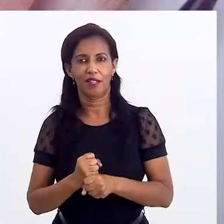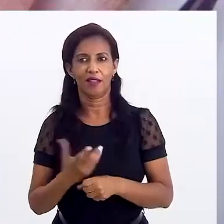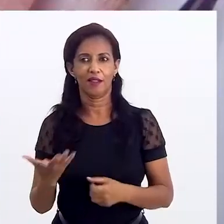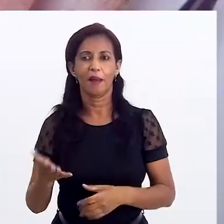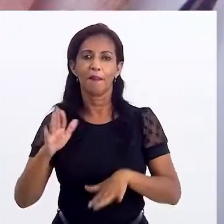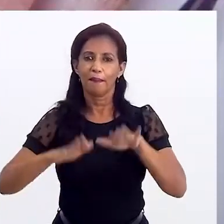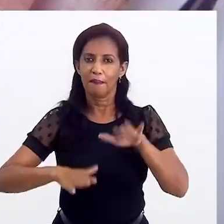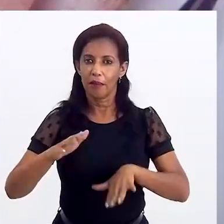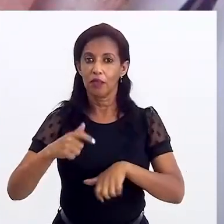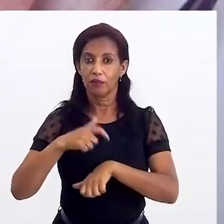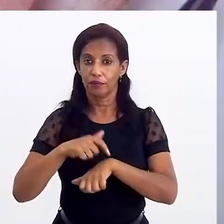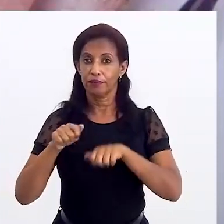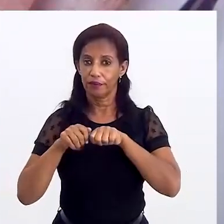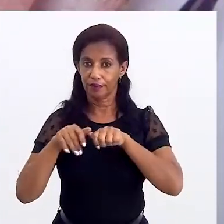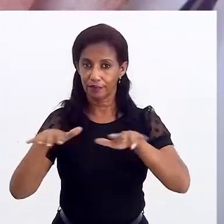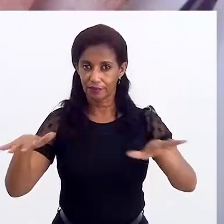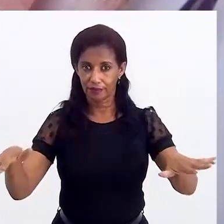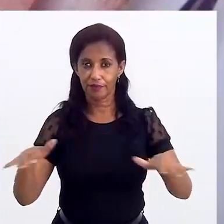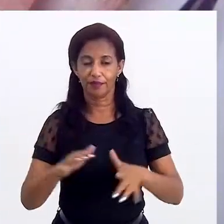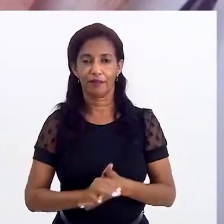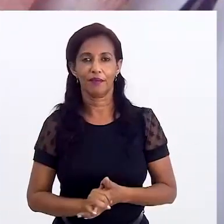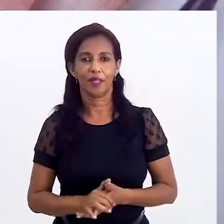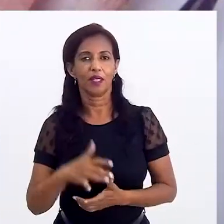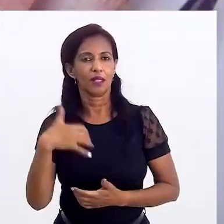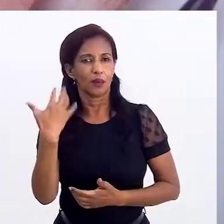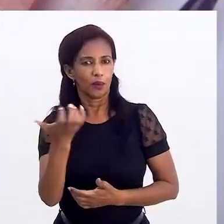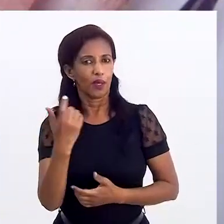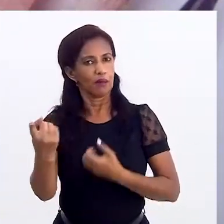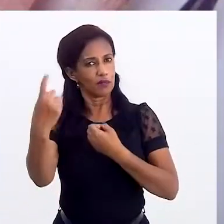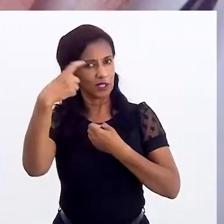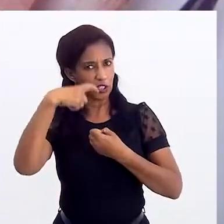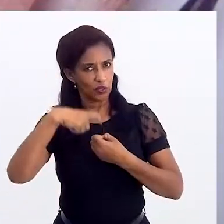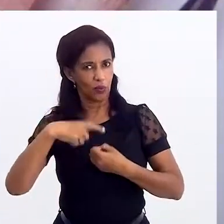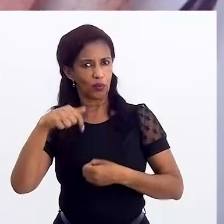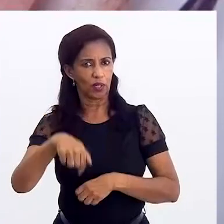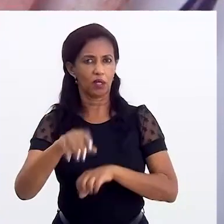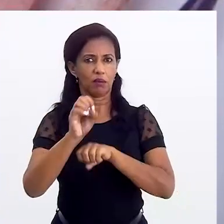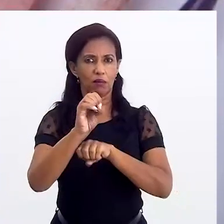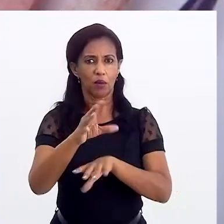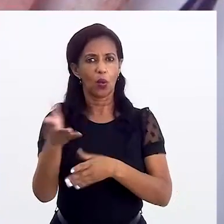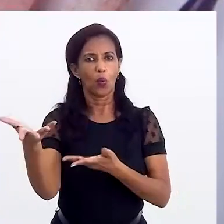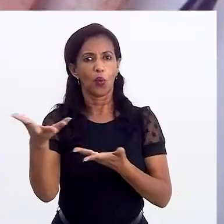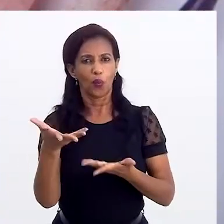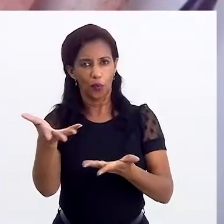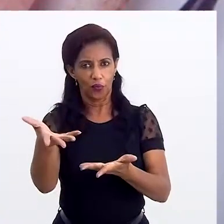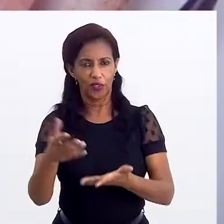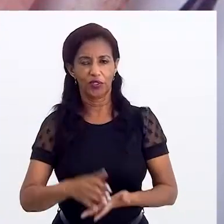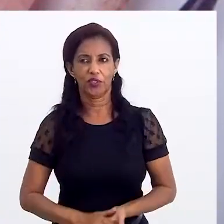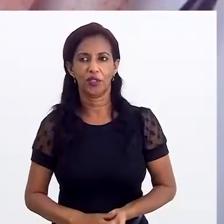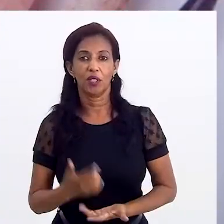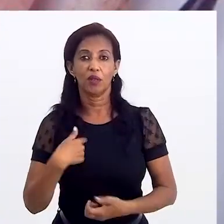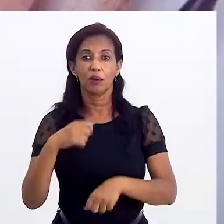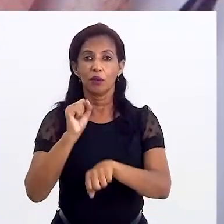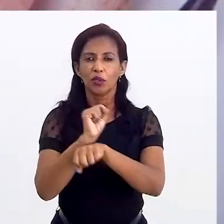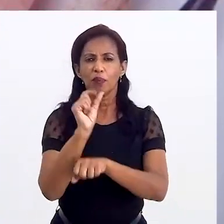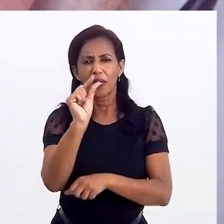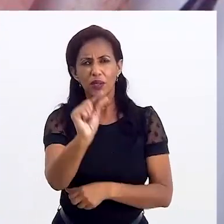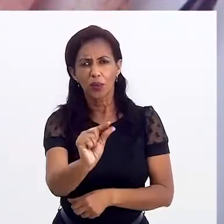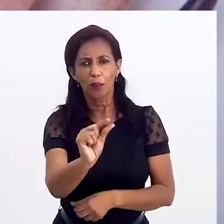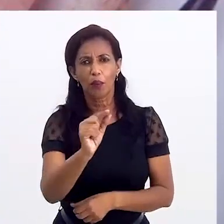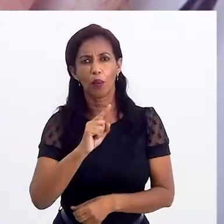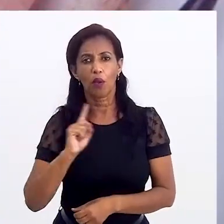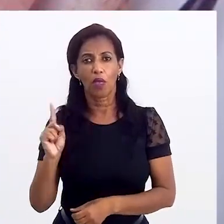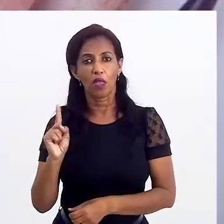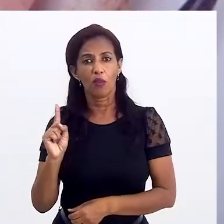que vem, mesmo nesse momento de pandemia. Então, quero que vocês voltem aqui no Educação, o convite já está feito. Vou pedir para vocês me aguardarem